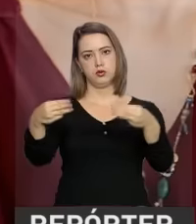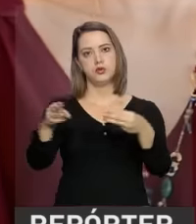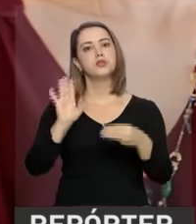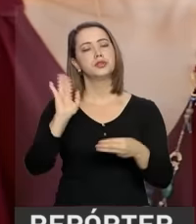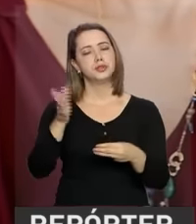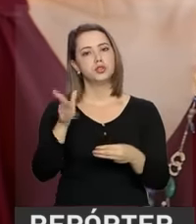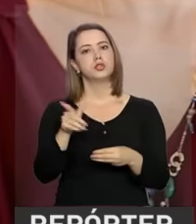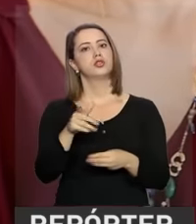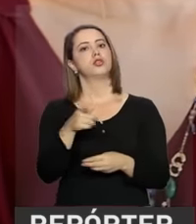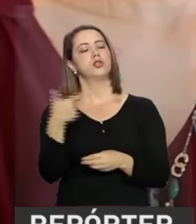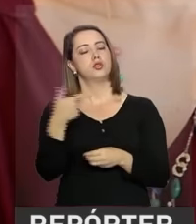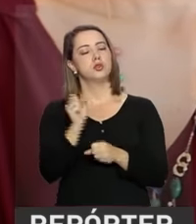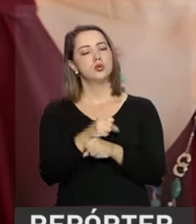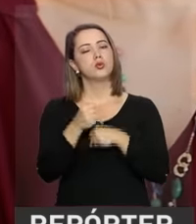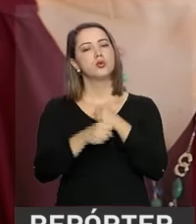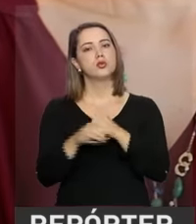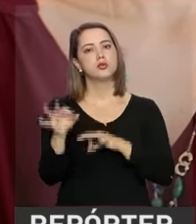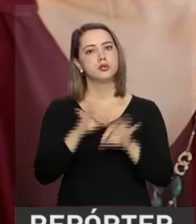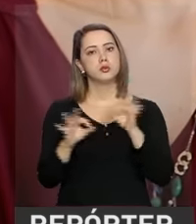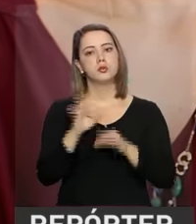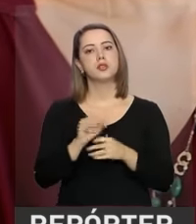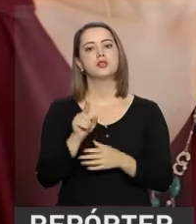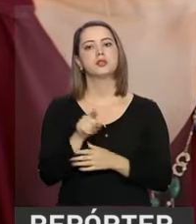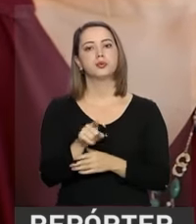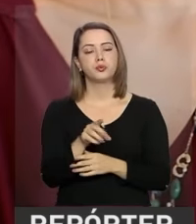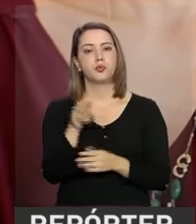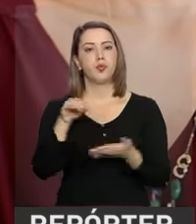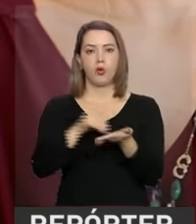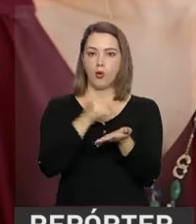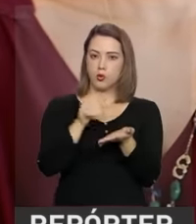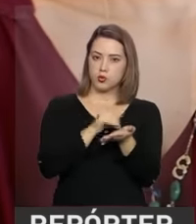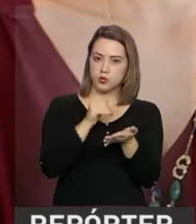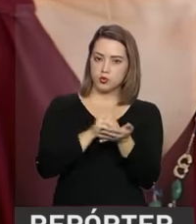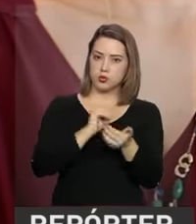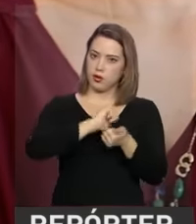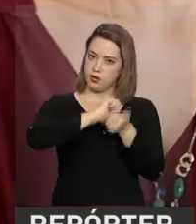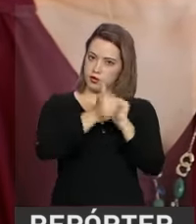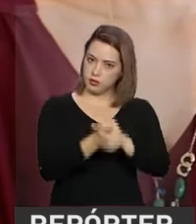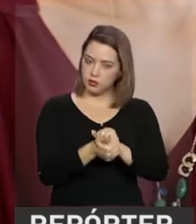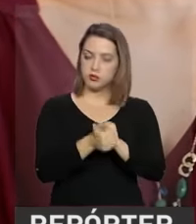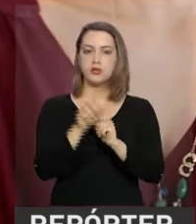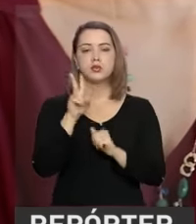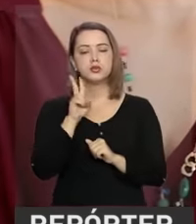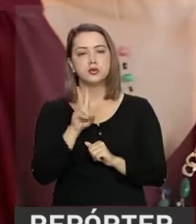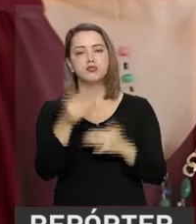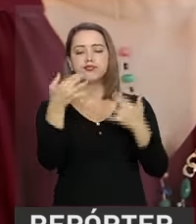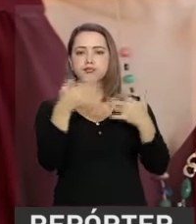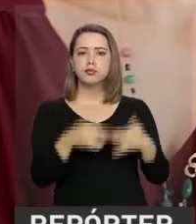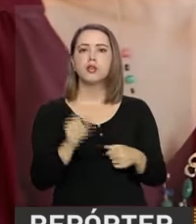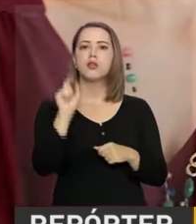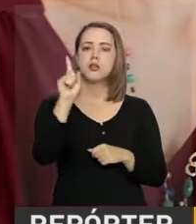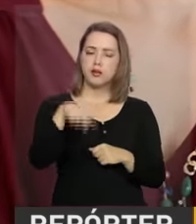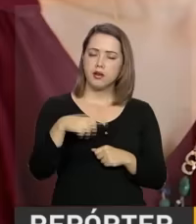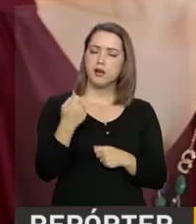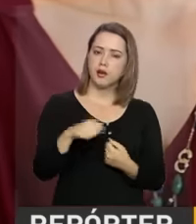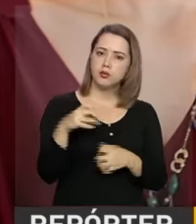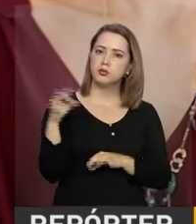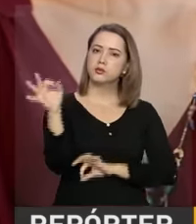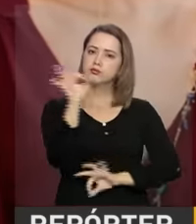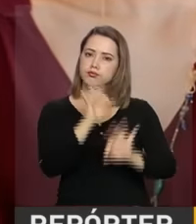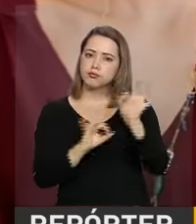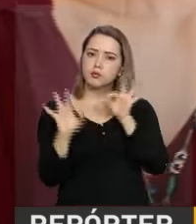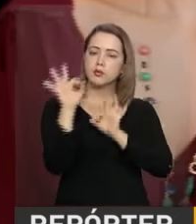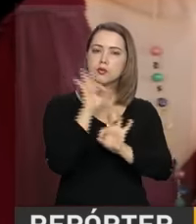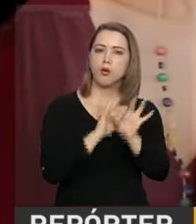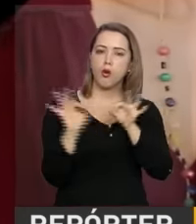2 anos. O secretário executivo do Ministério dos Esportes explicou que é preciso monitorar. Num evento dessa